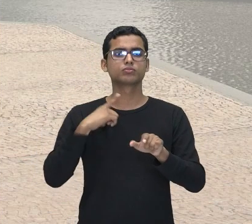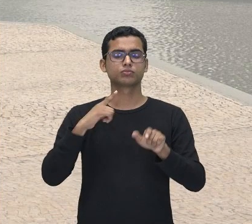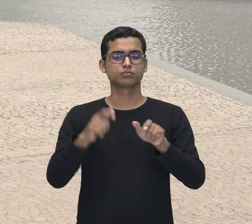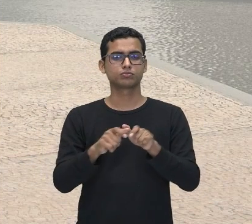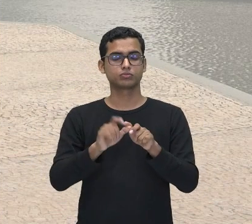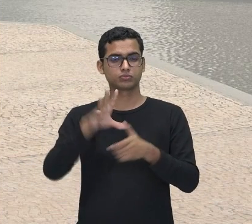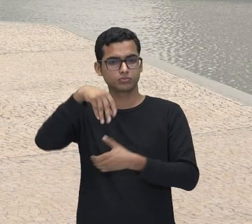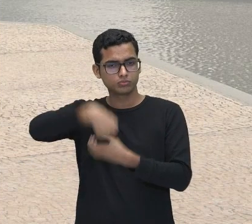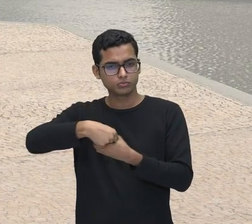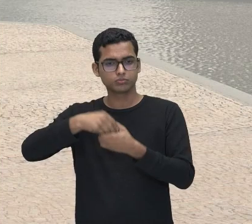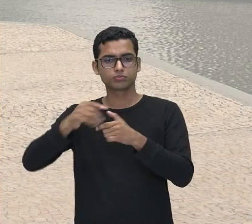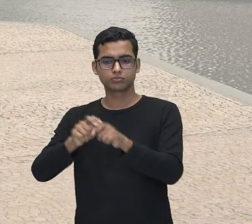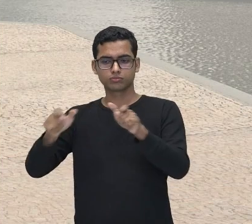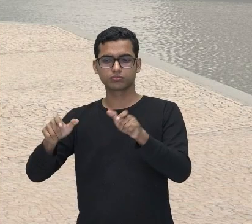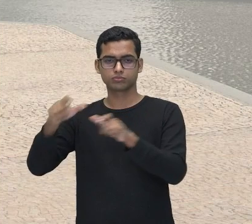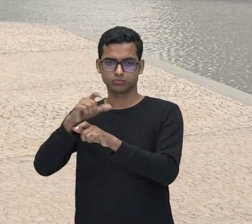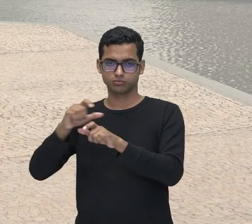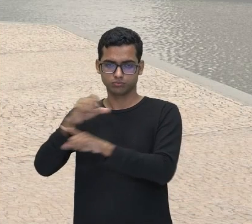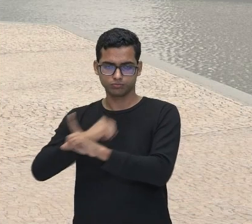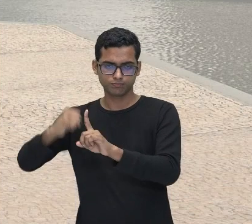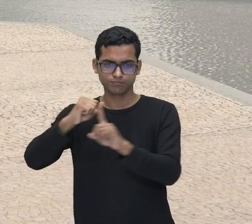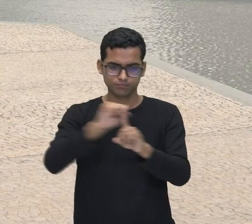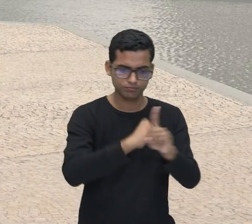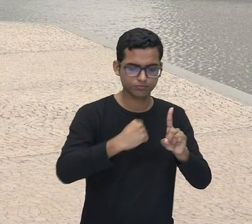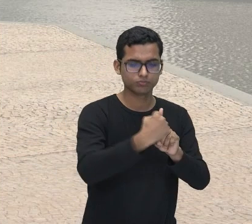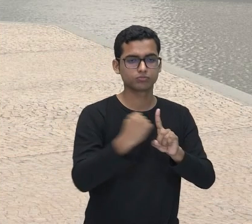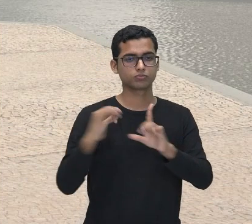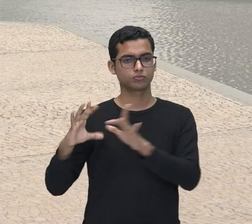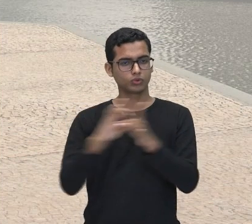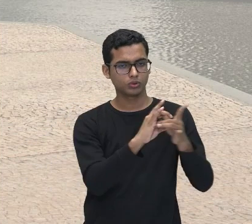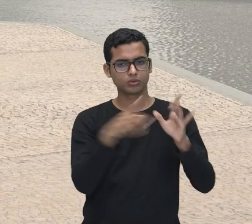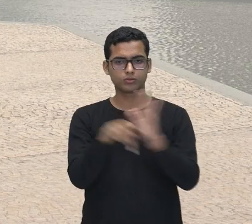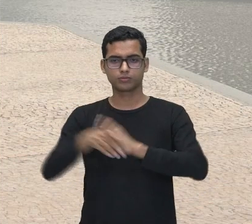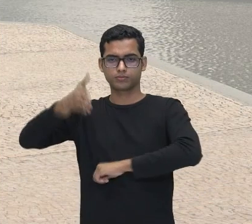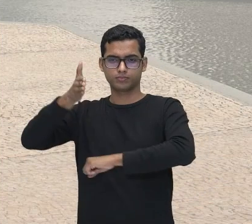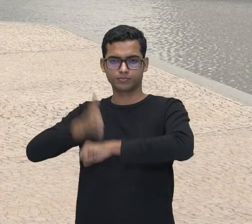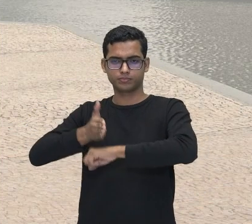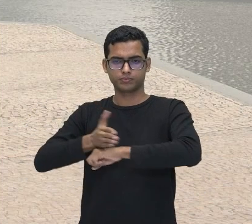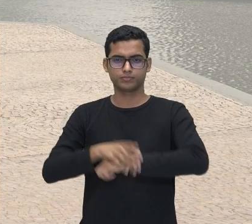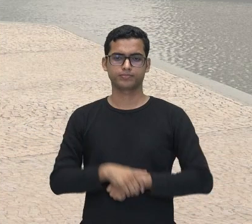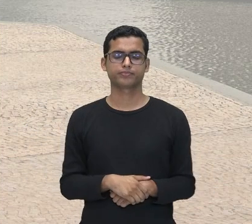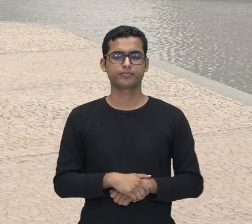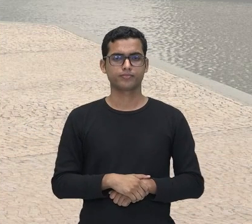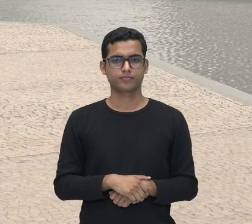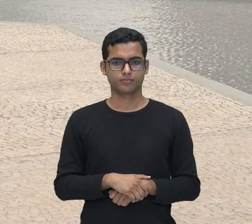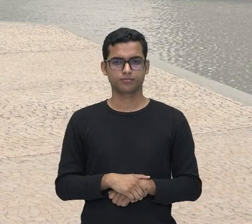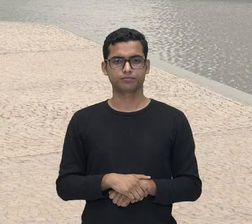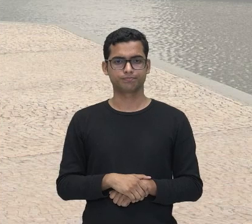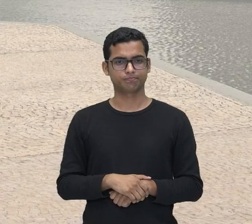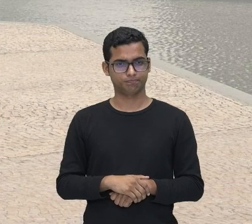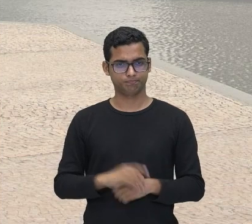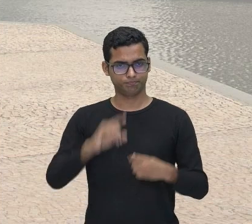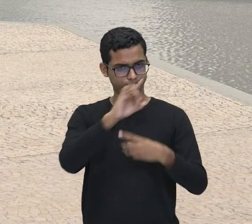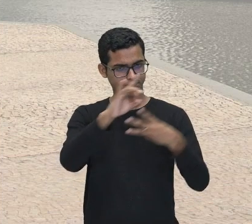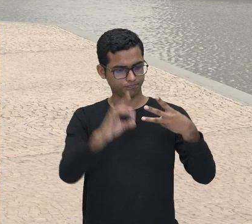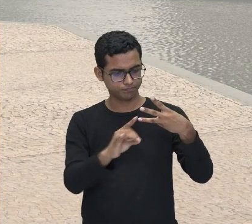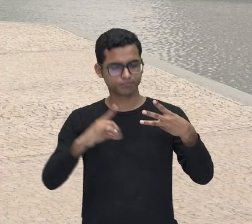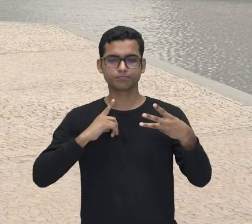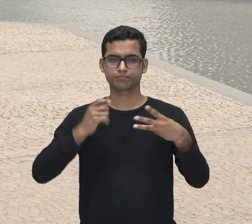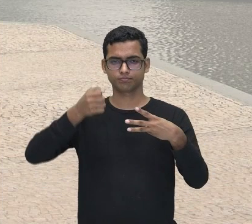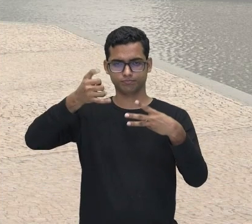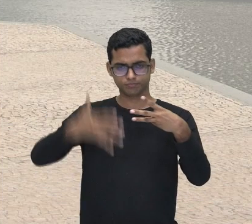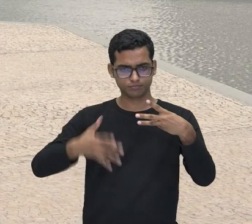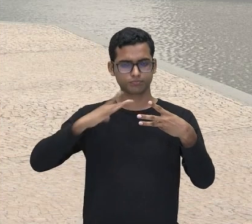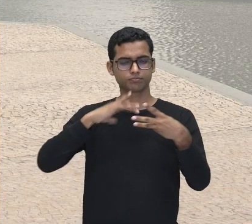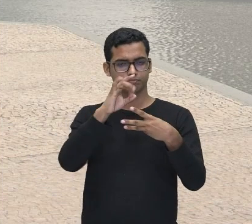das sociedades modernas, certo? Então, muito bem, ficou aí bem especificado cada um dos